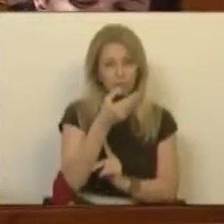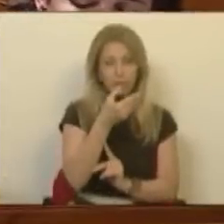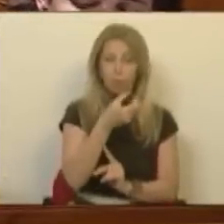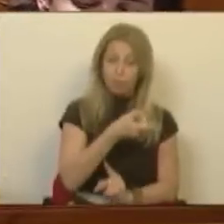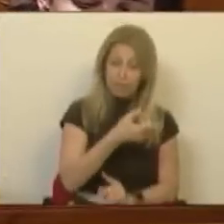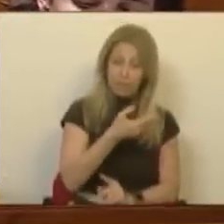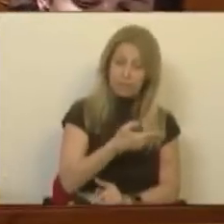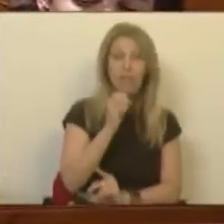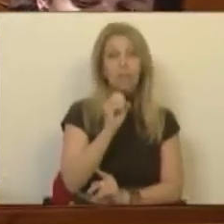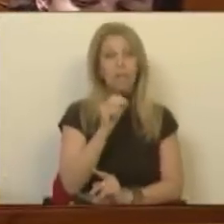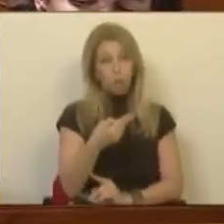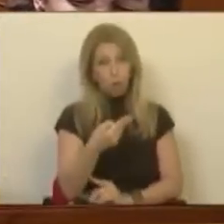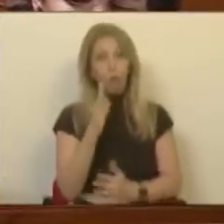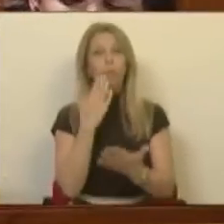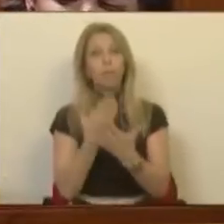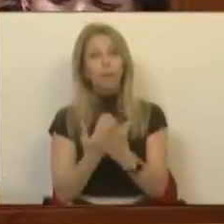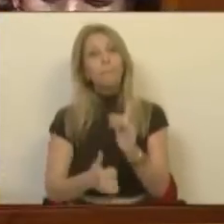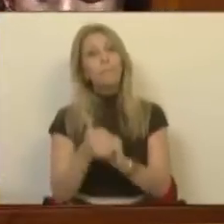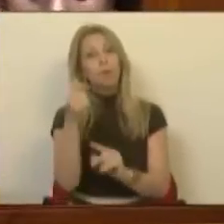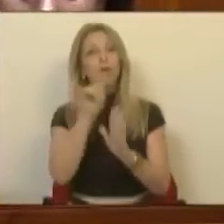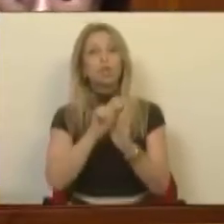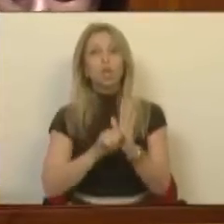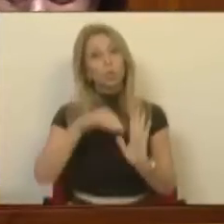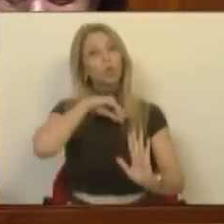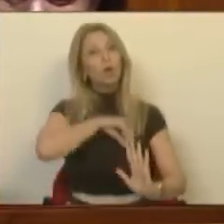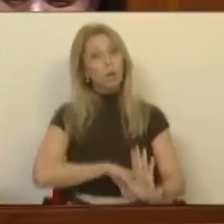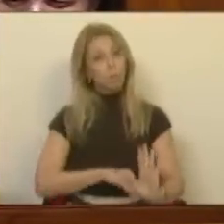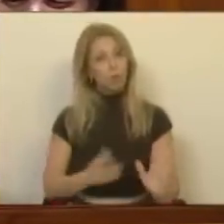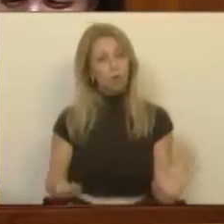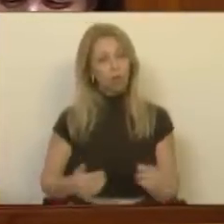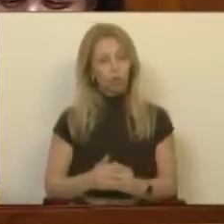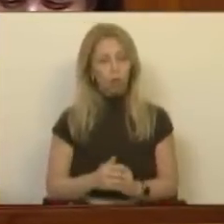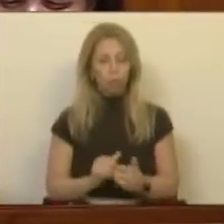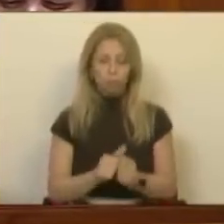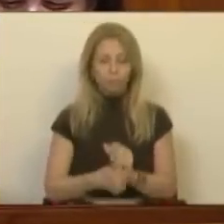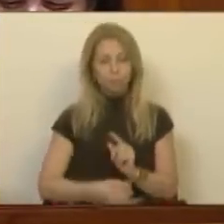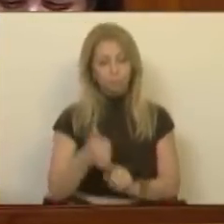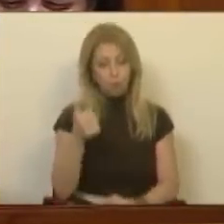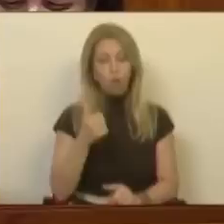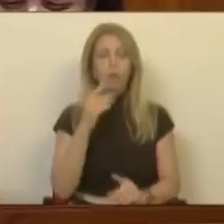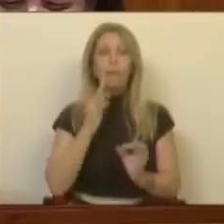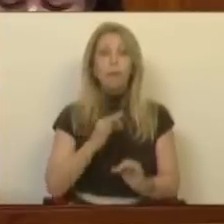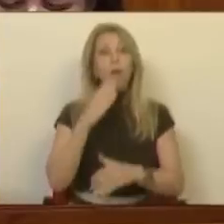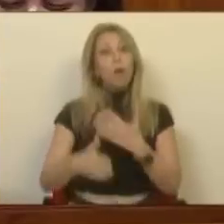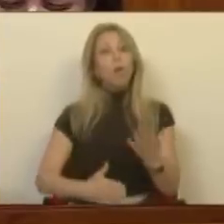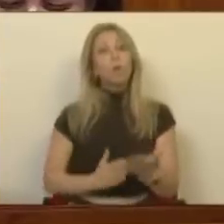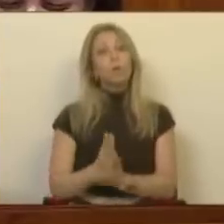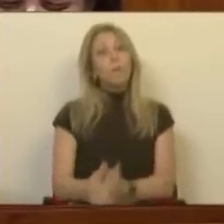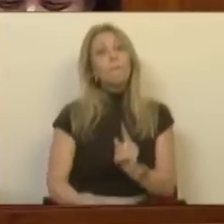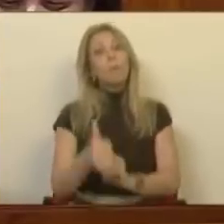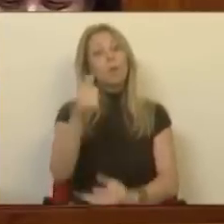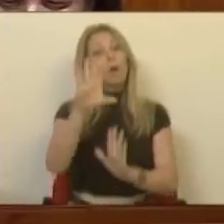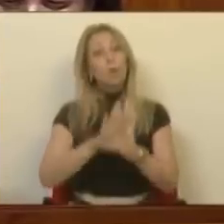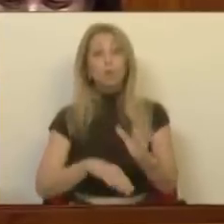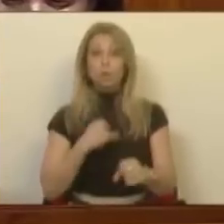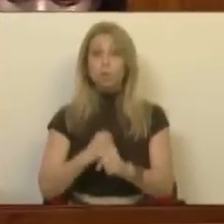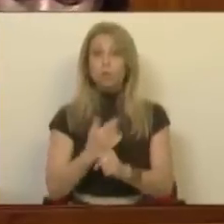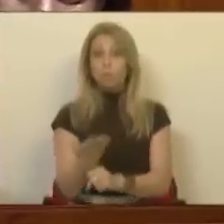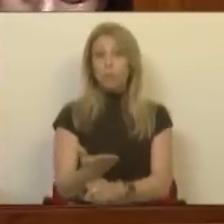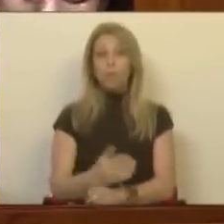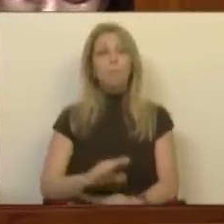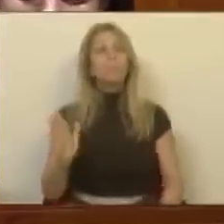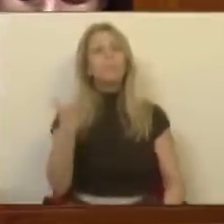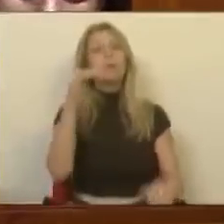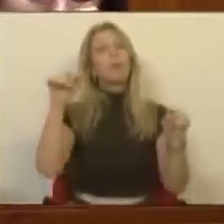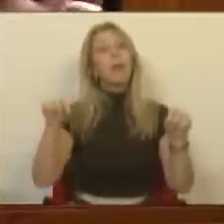de forma a melhorar os seus estatutos remuneratório e termos continuar a melhorar essas condições de trabalho designadamente